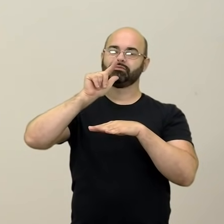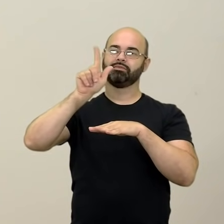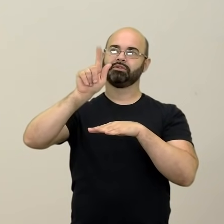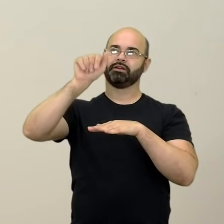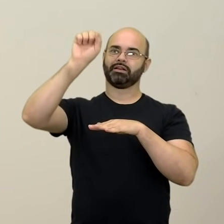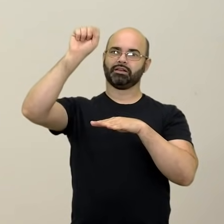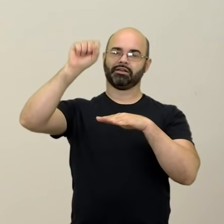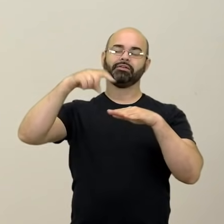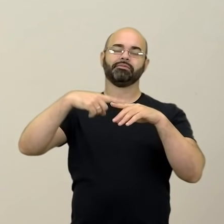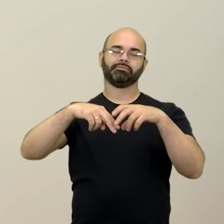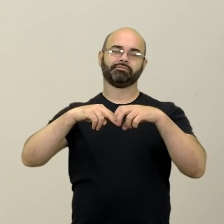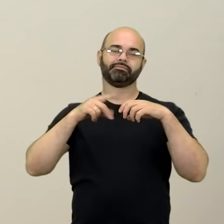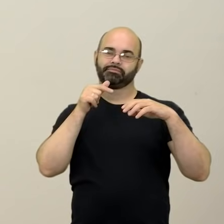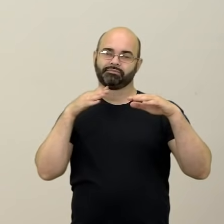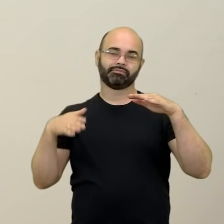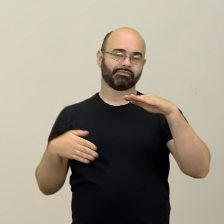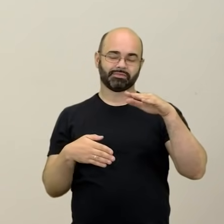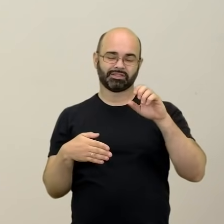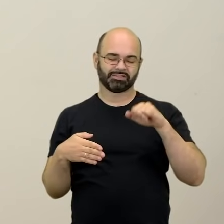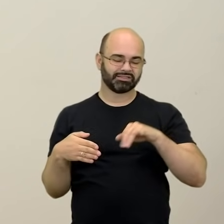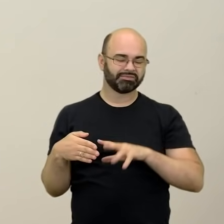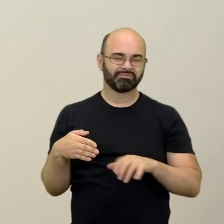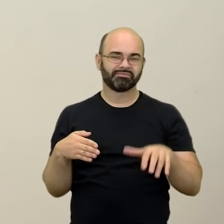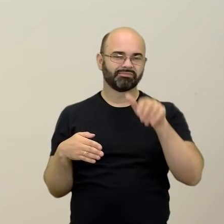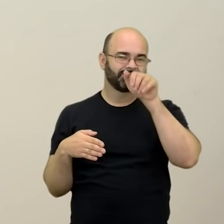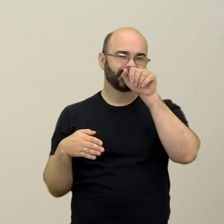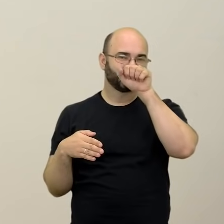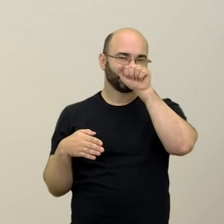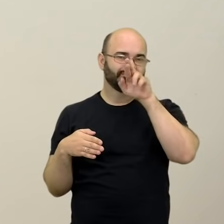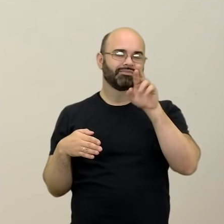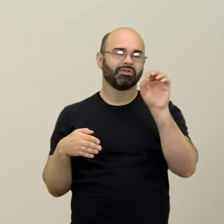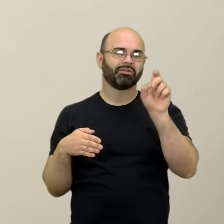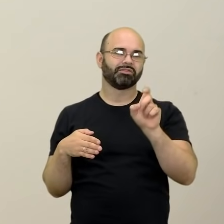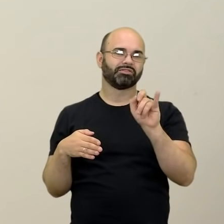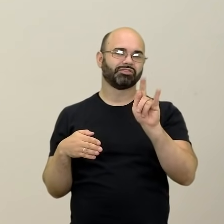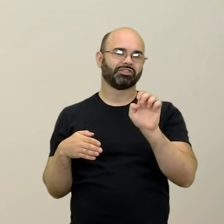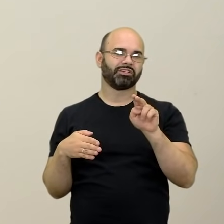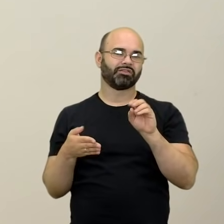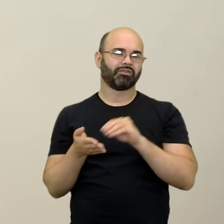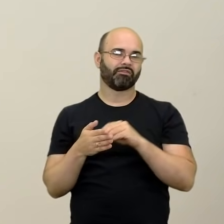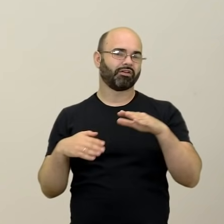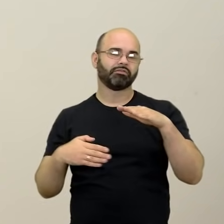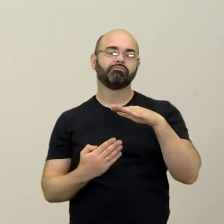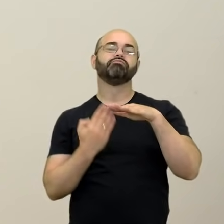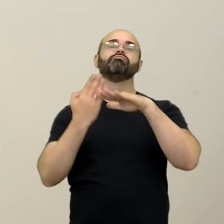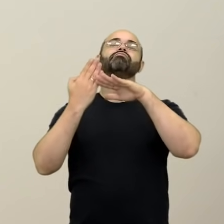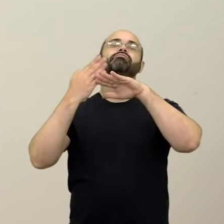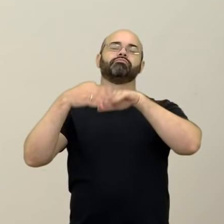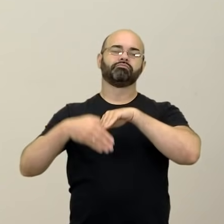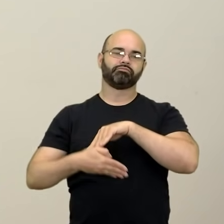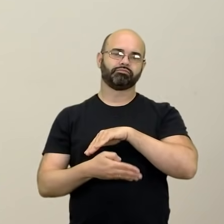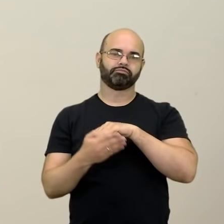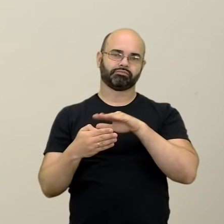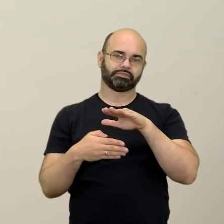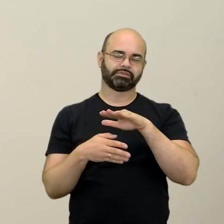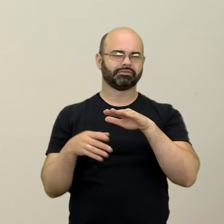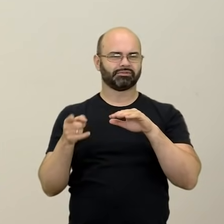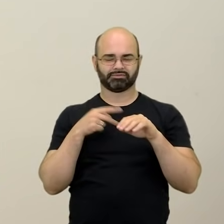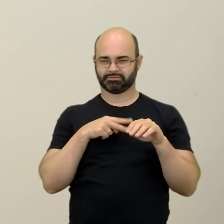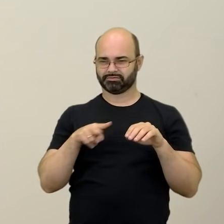coisa que o peixe faz quando tem pouco oxigênio na água subir aí você olha uma lagoa você vê um monte de peixinho ali